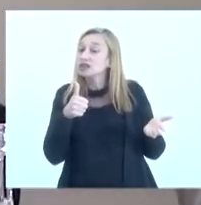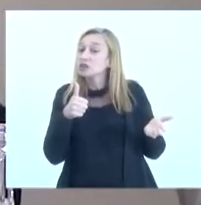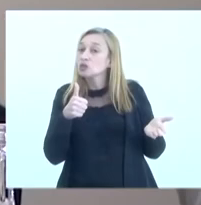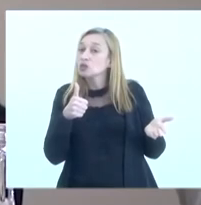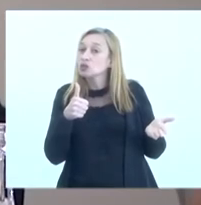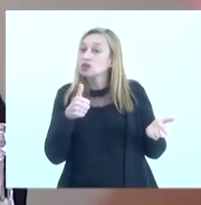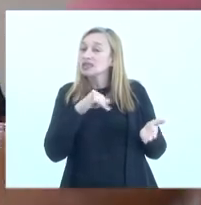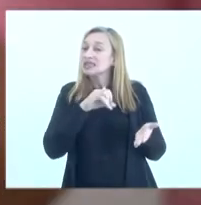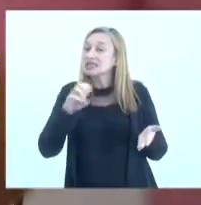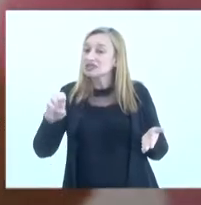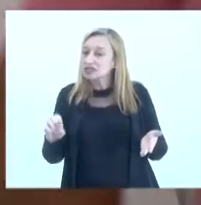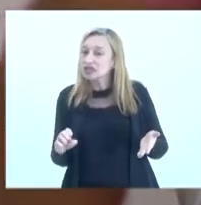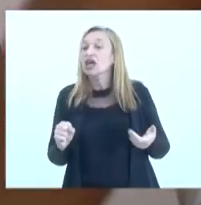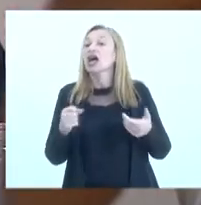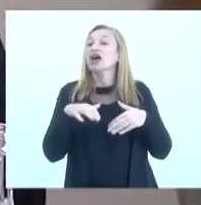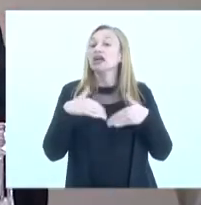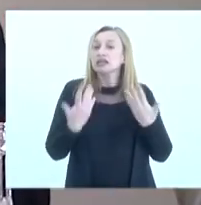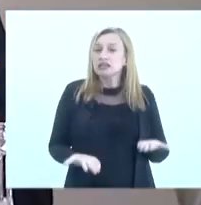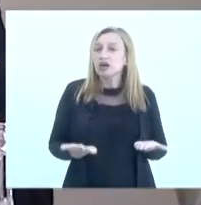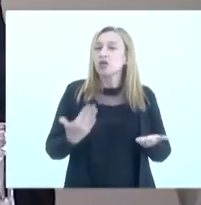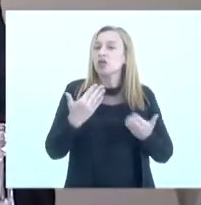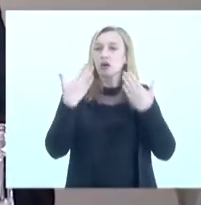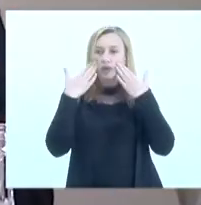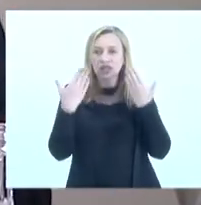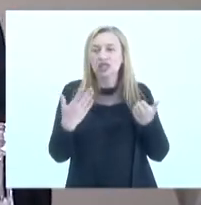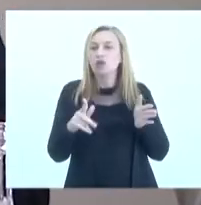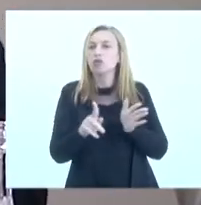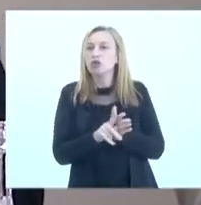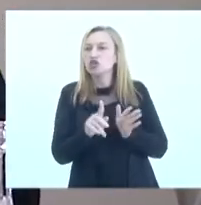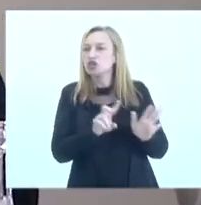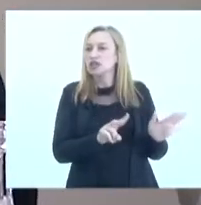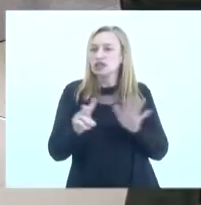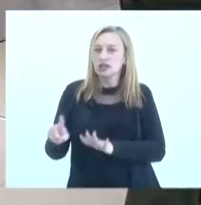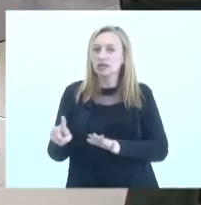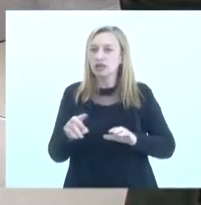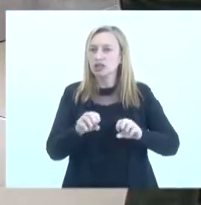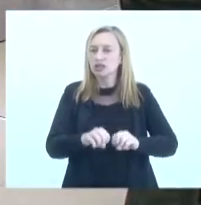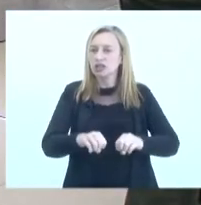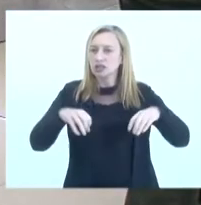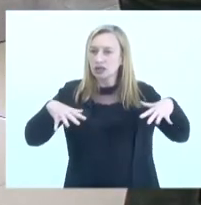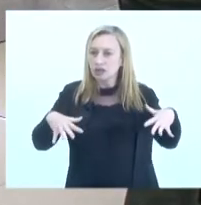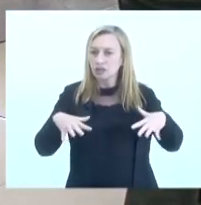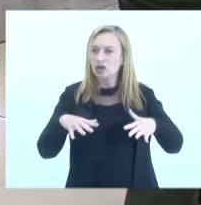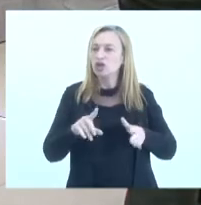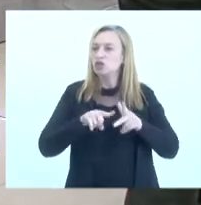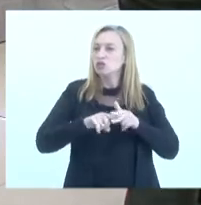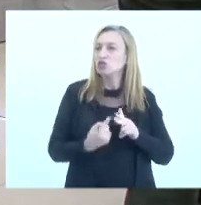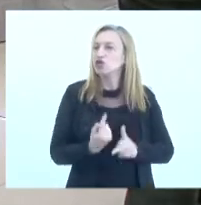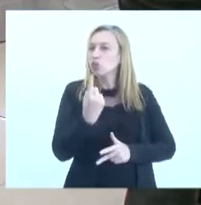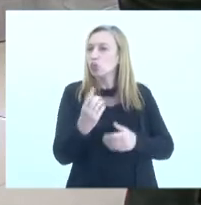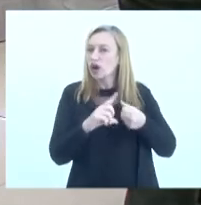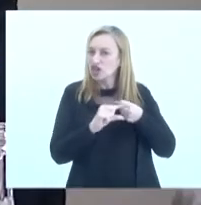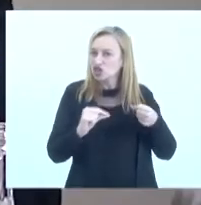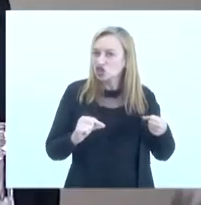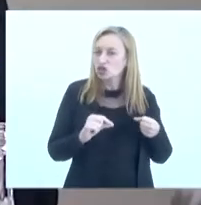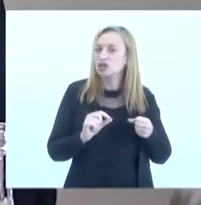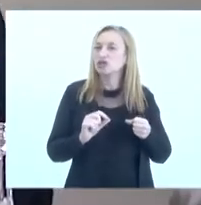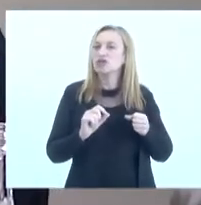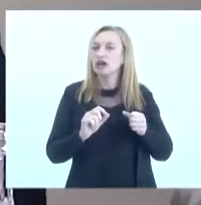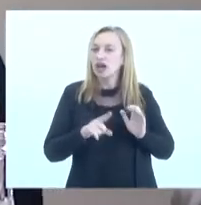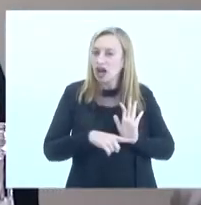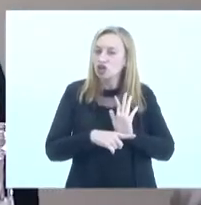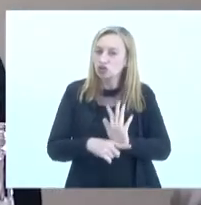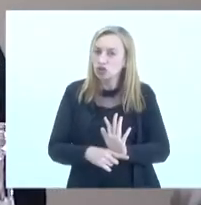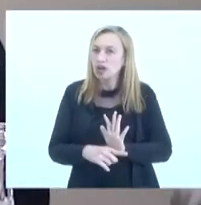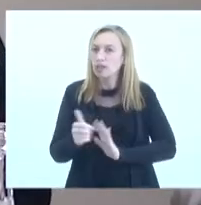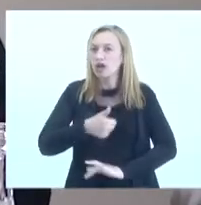do Simples. Então, eu apresentei um projeto essa semana na Assembleia que modifica um artigo que vai facilitar muito a